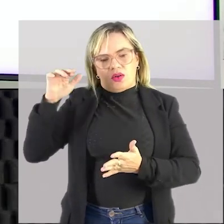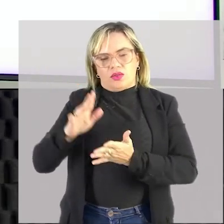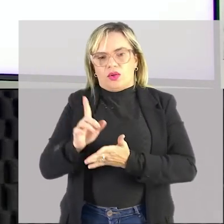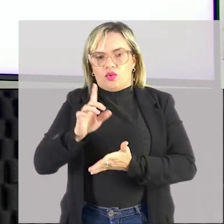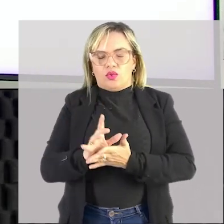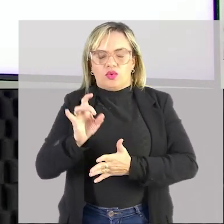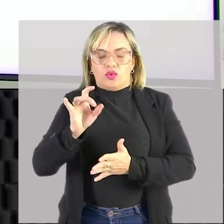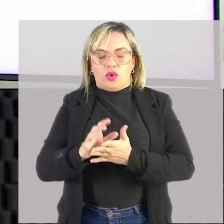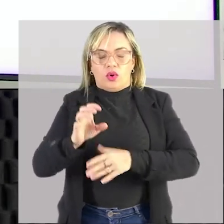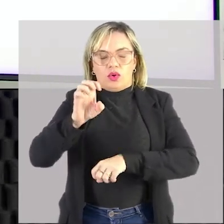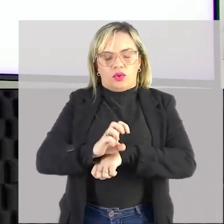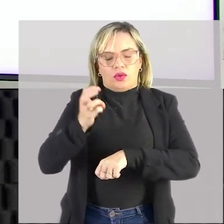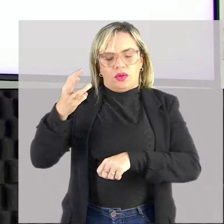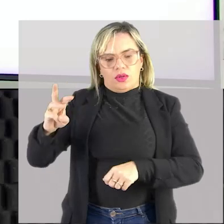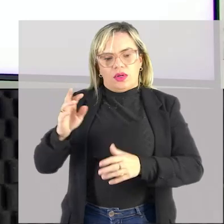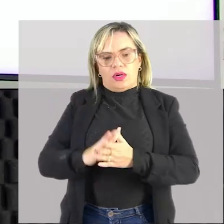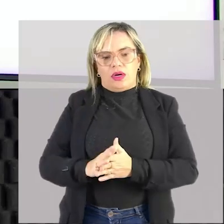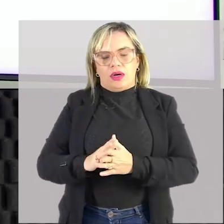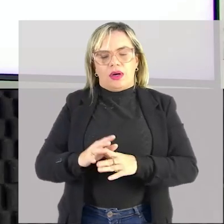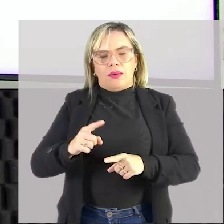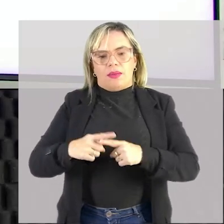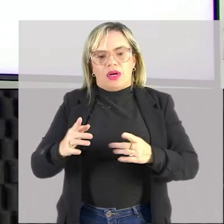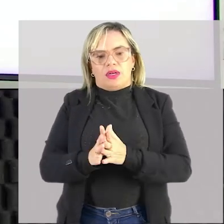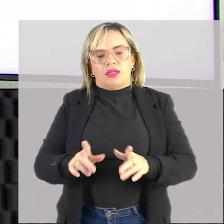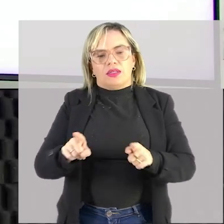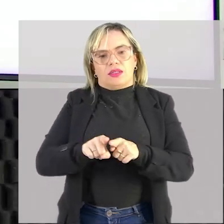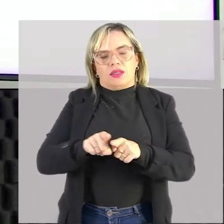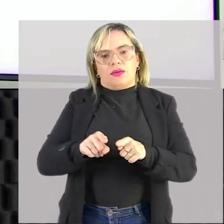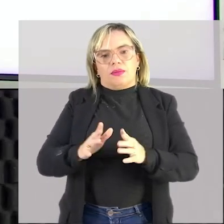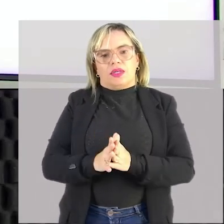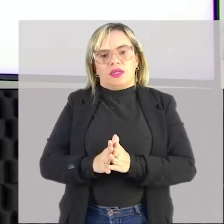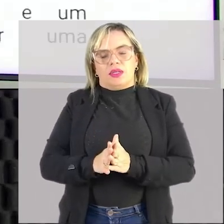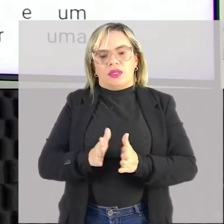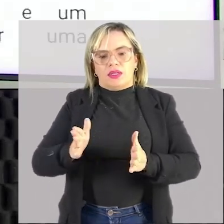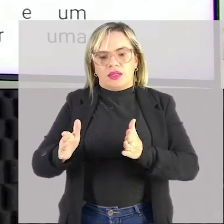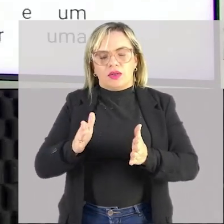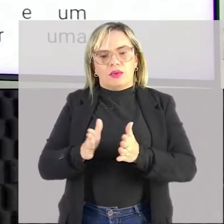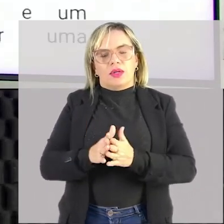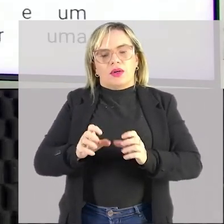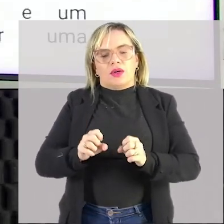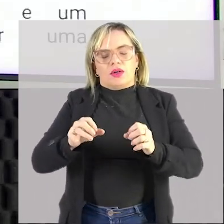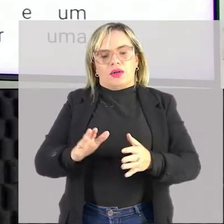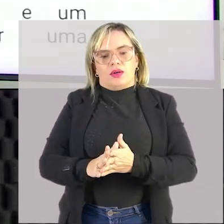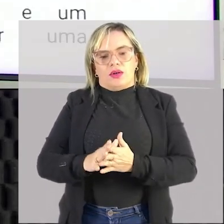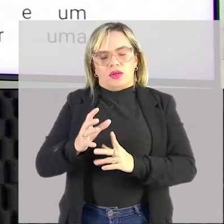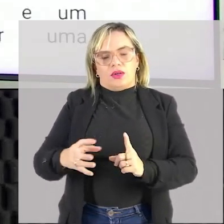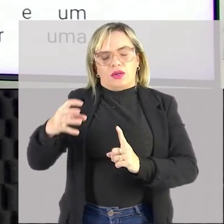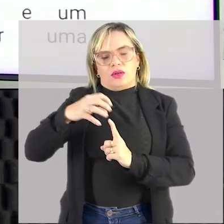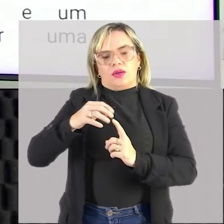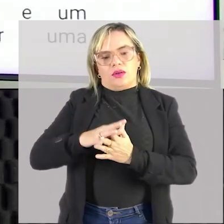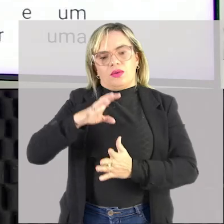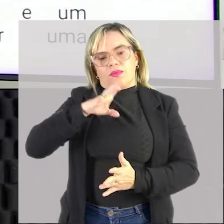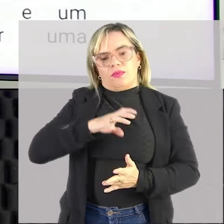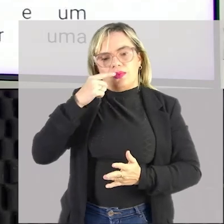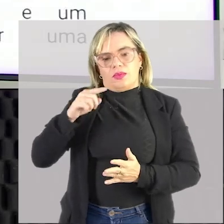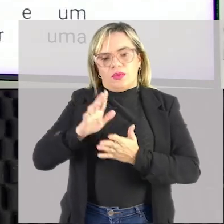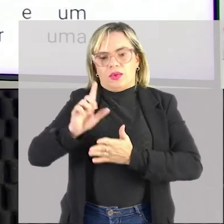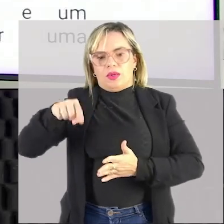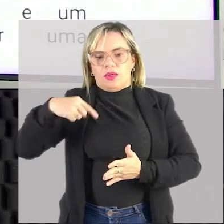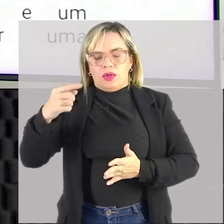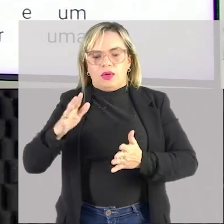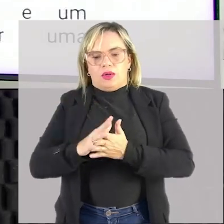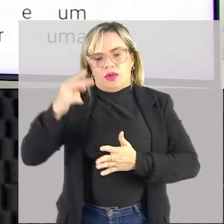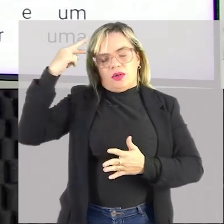do restante da colônia portuguesa no Brasil. Vamos lá, gente, para a nossa próxima questão, história